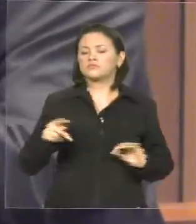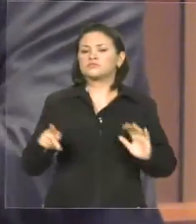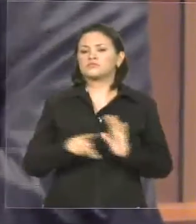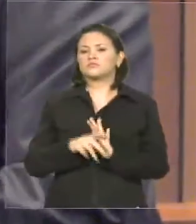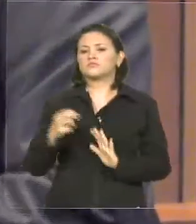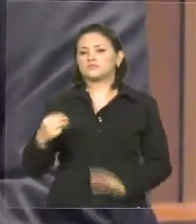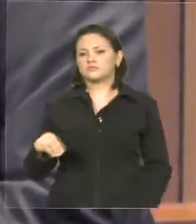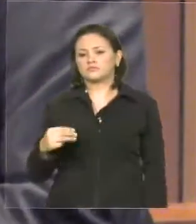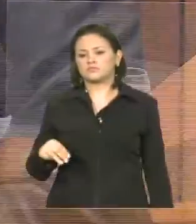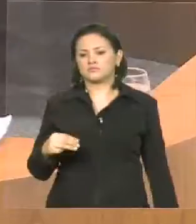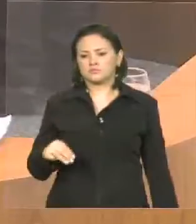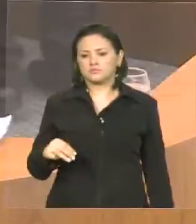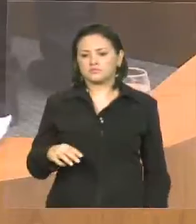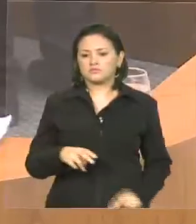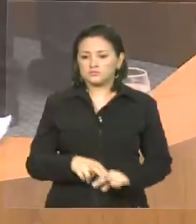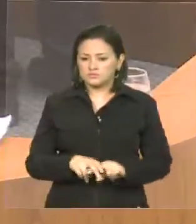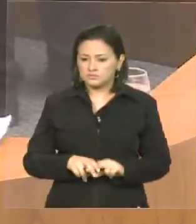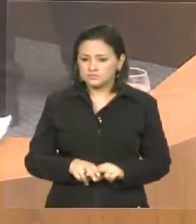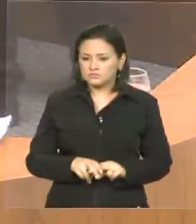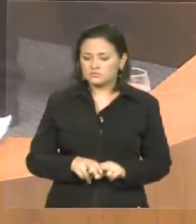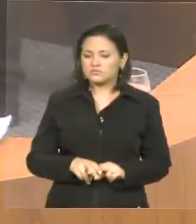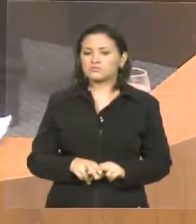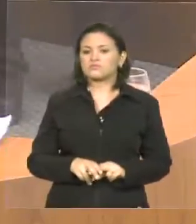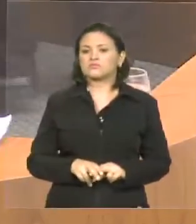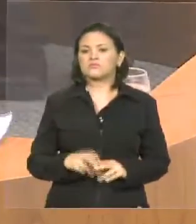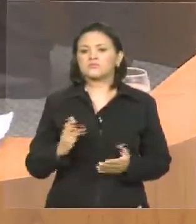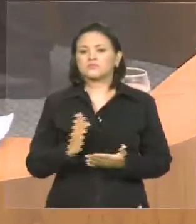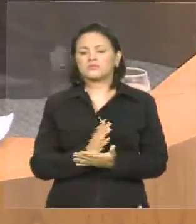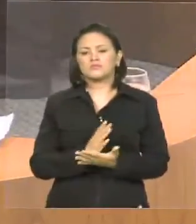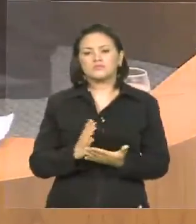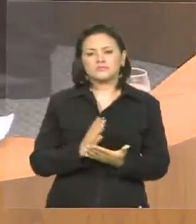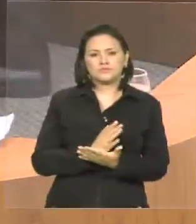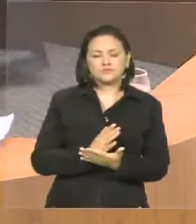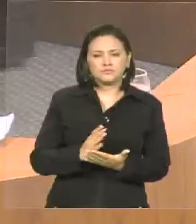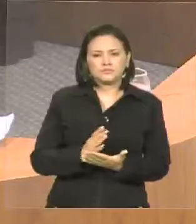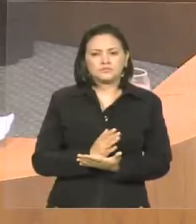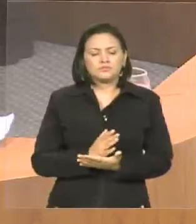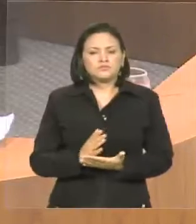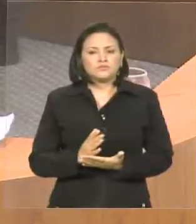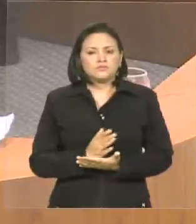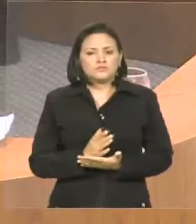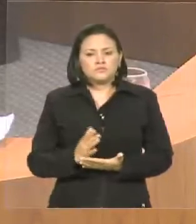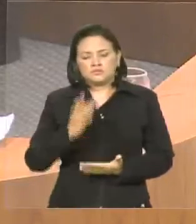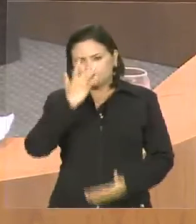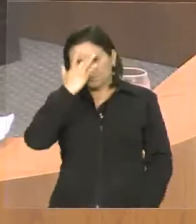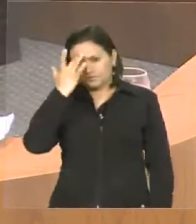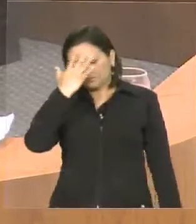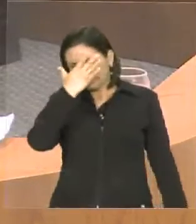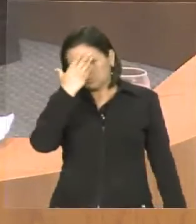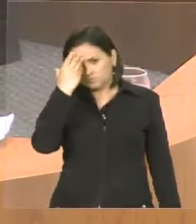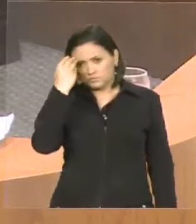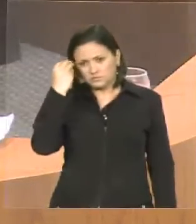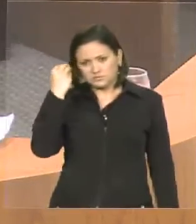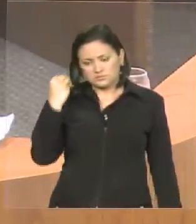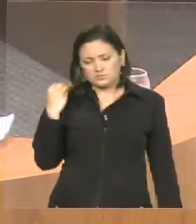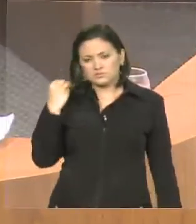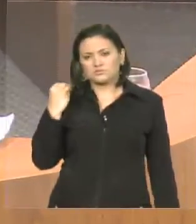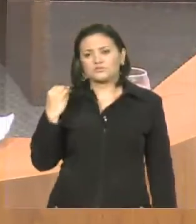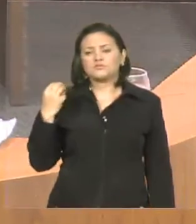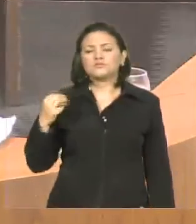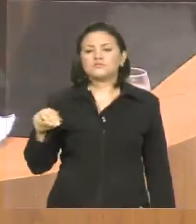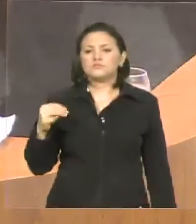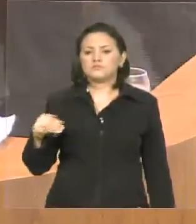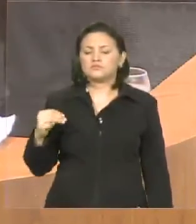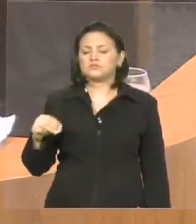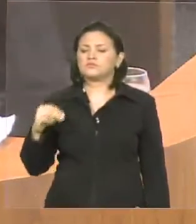alguns momentos, se perdeu nos dias atuais no nosso Maranhão e no nosso Brasil.